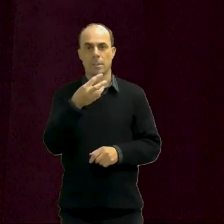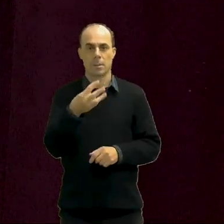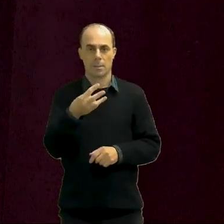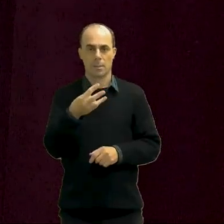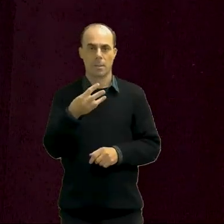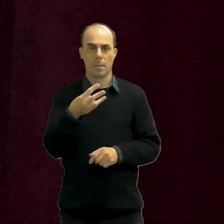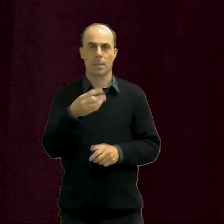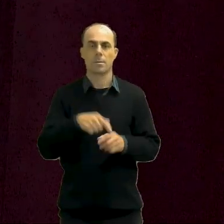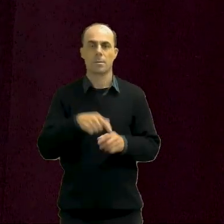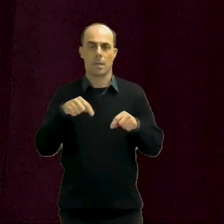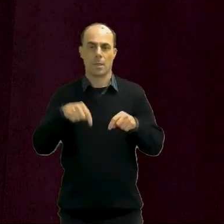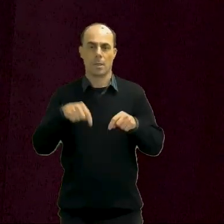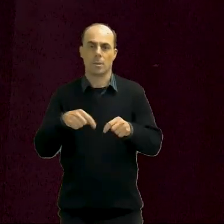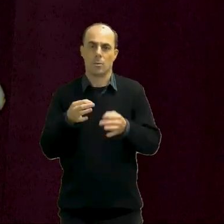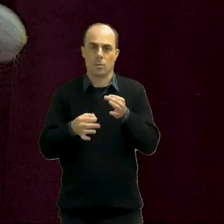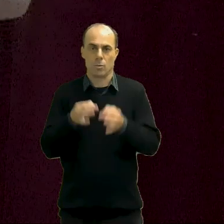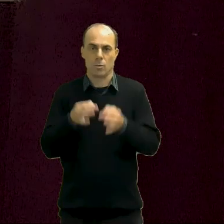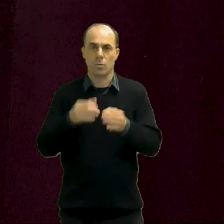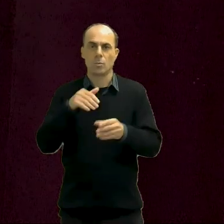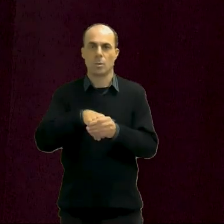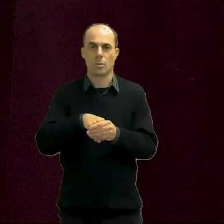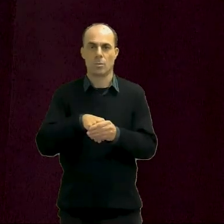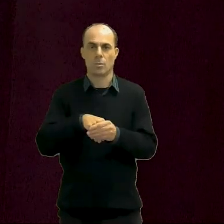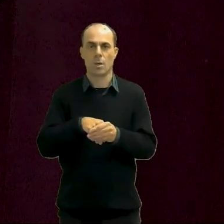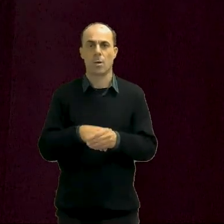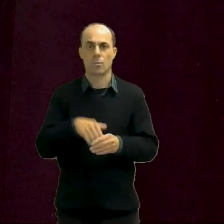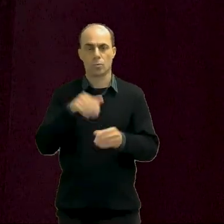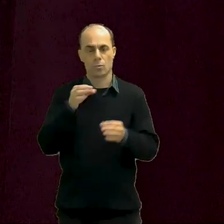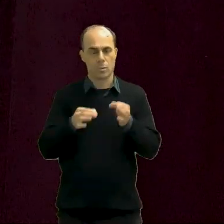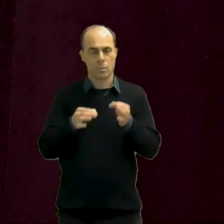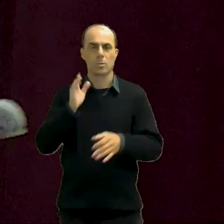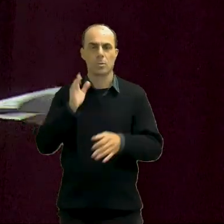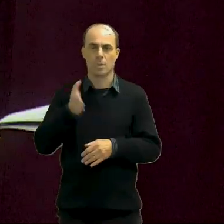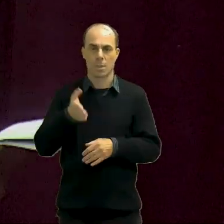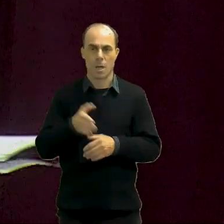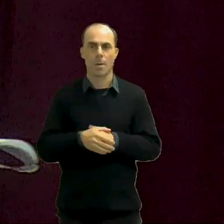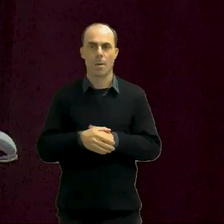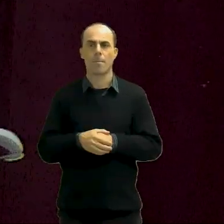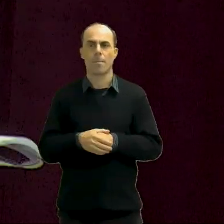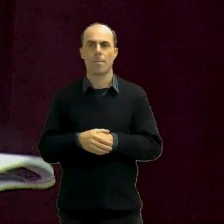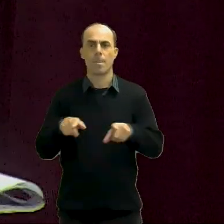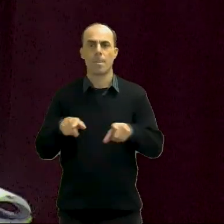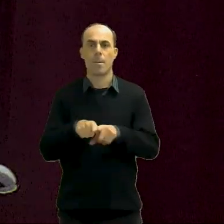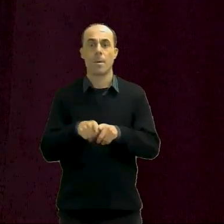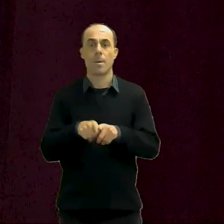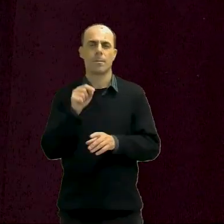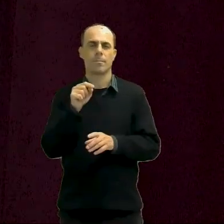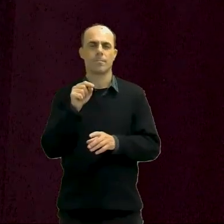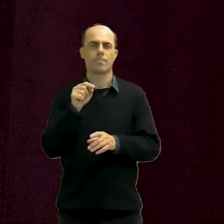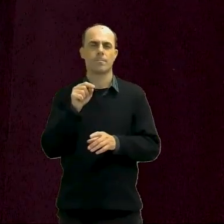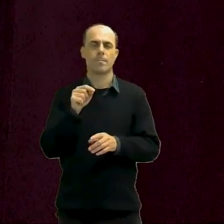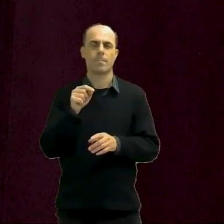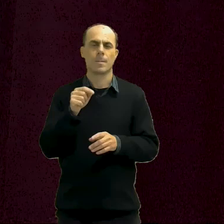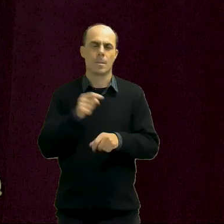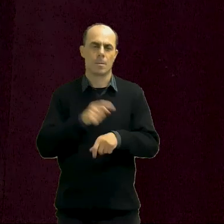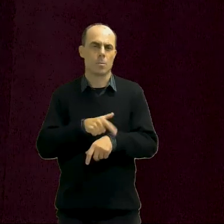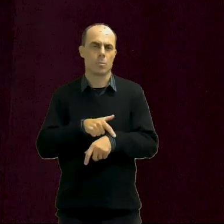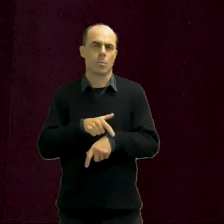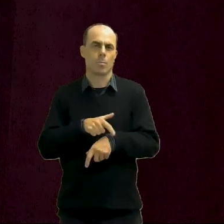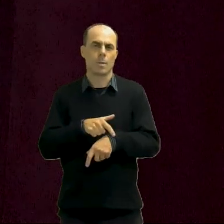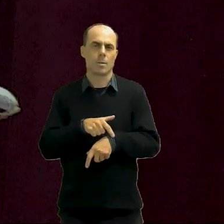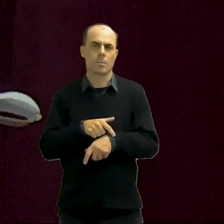recentemente eh julgada e você agora no momento da do registro da